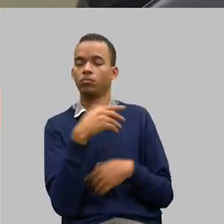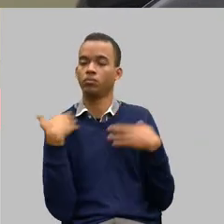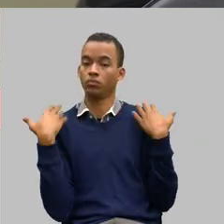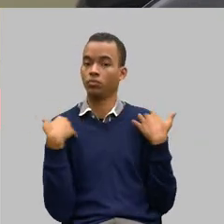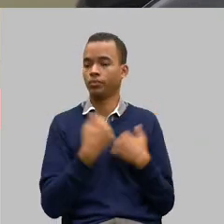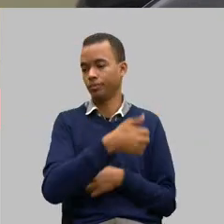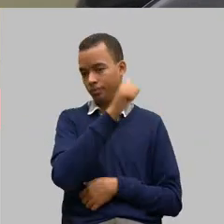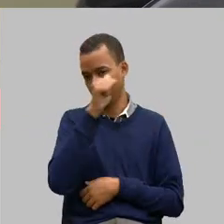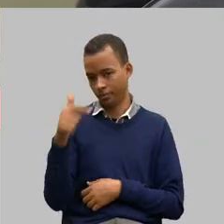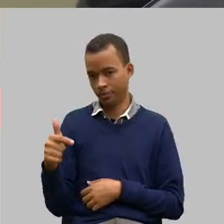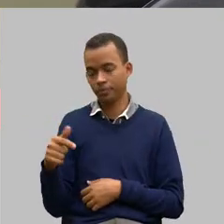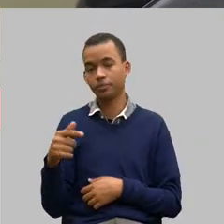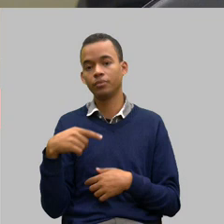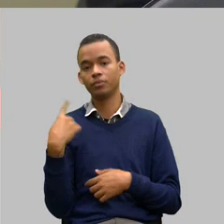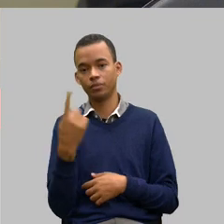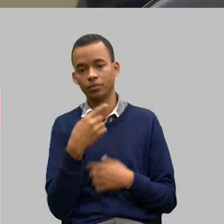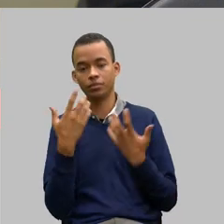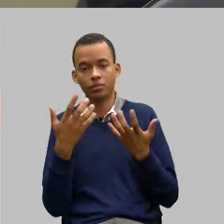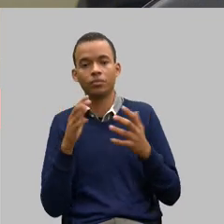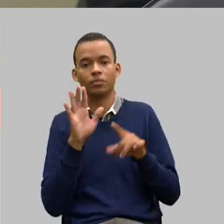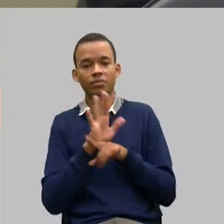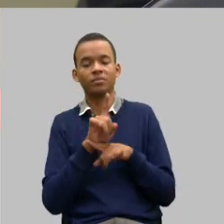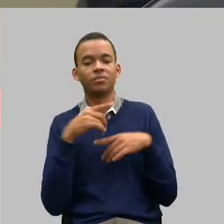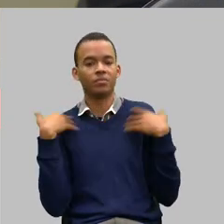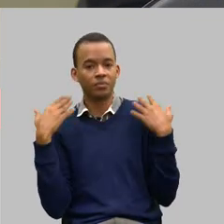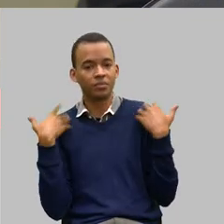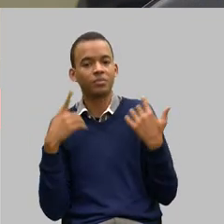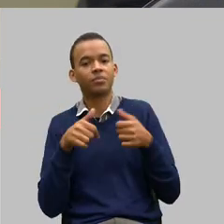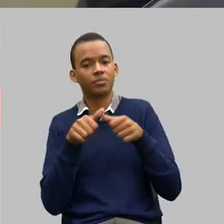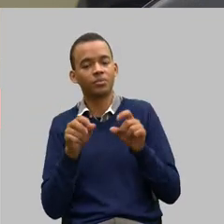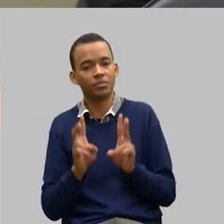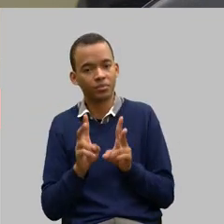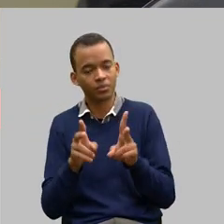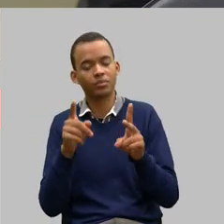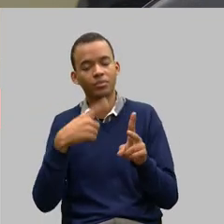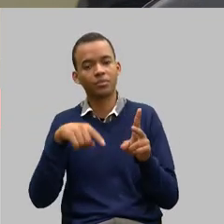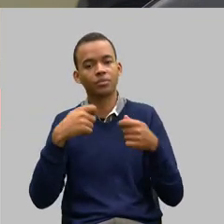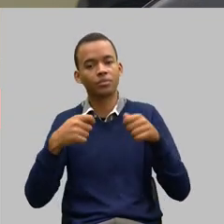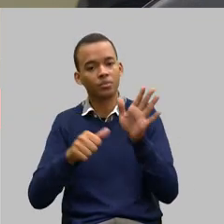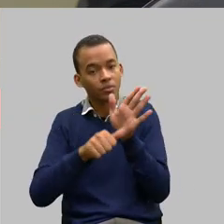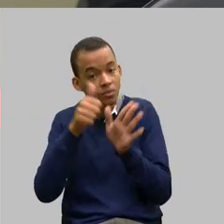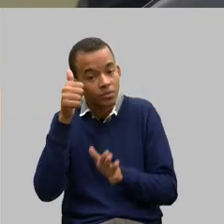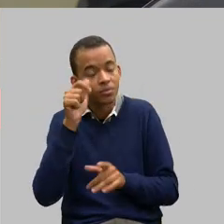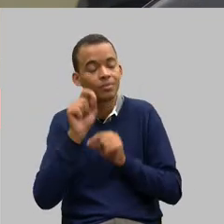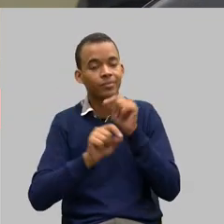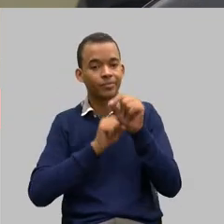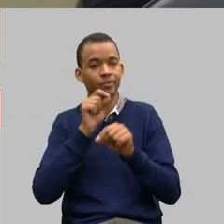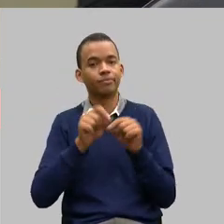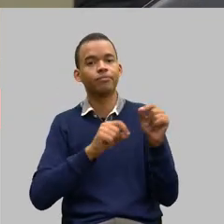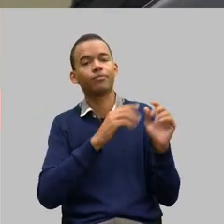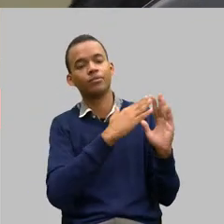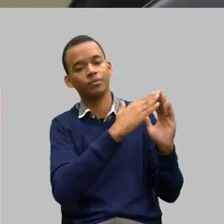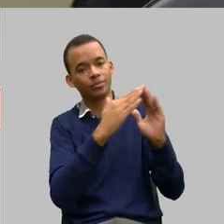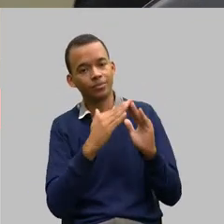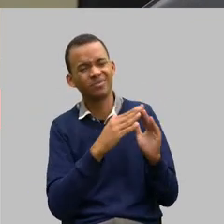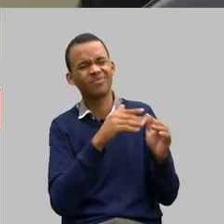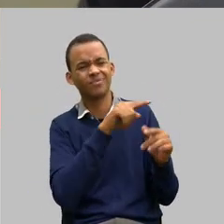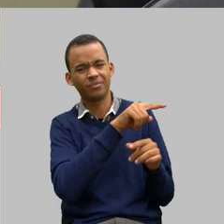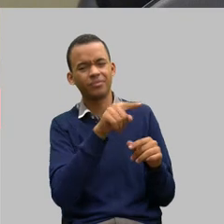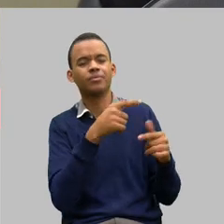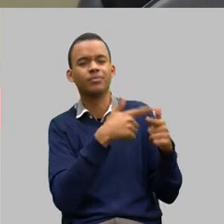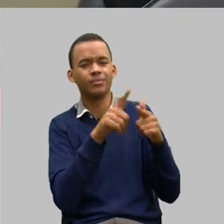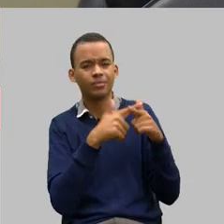que a gente possa ter um turismo perente nós precisamos primeiro de cuidar de vários gargalos da nossa